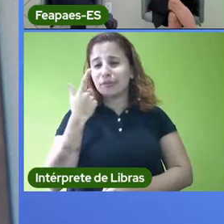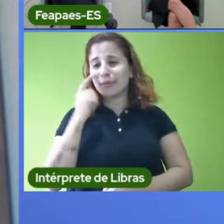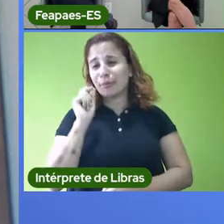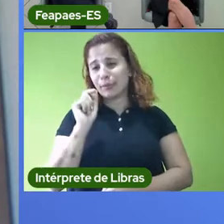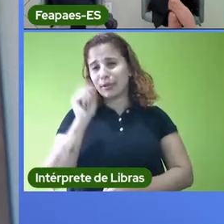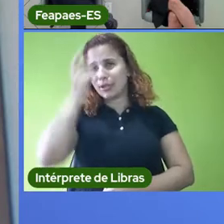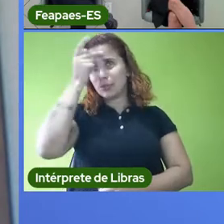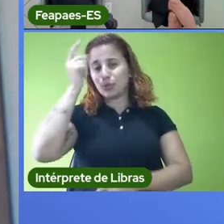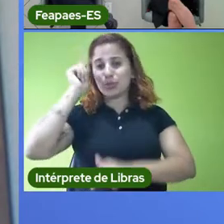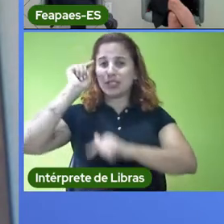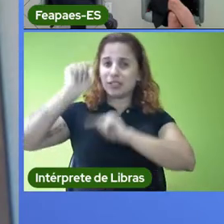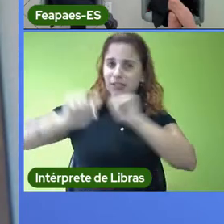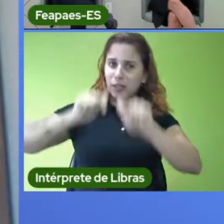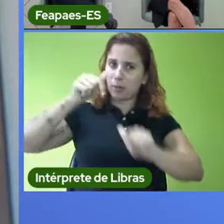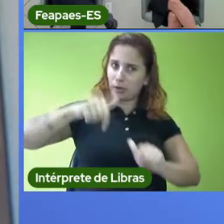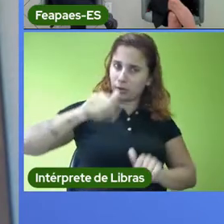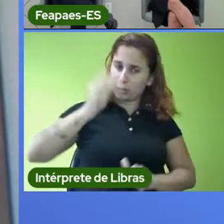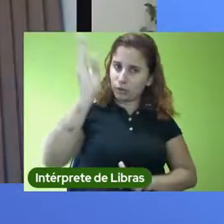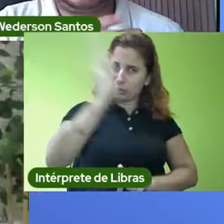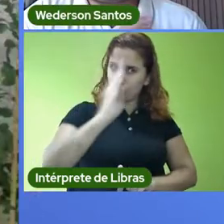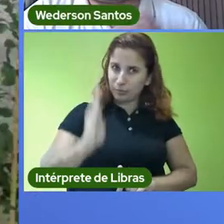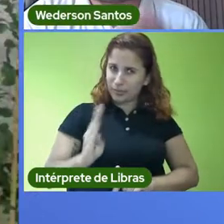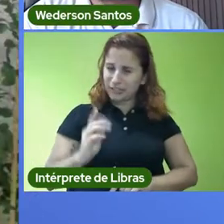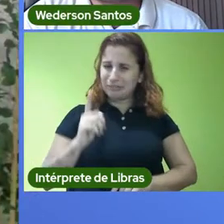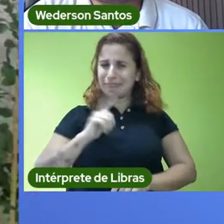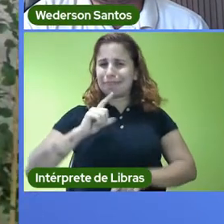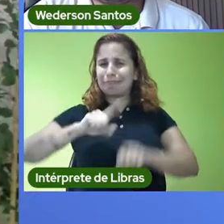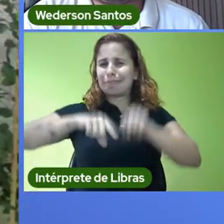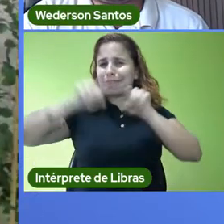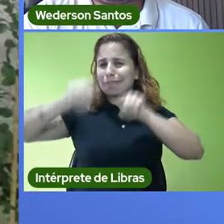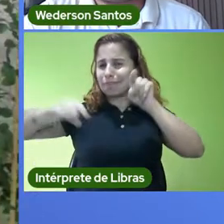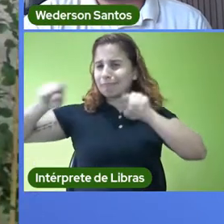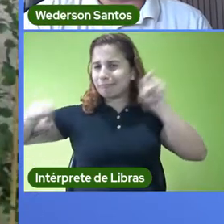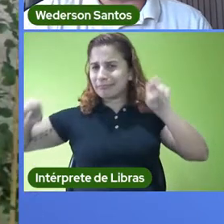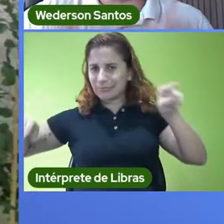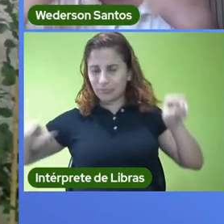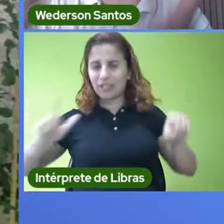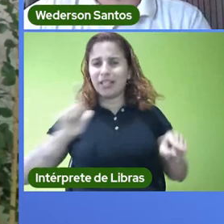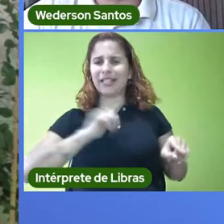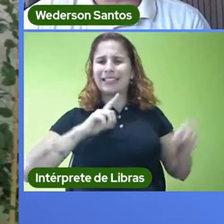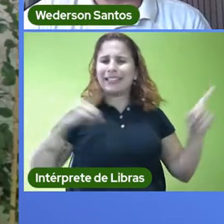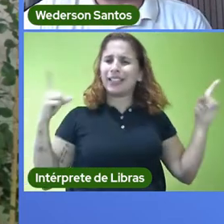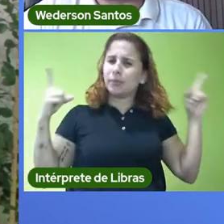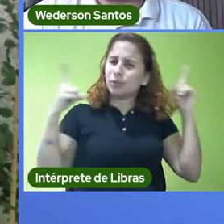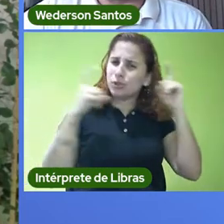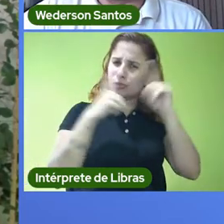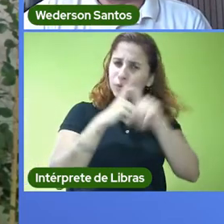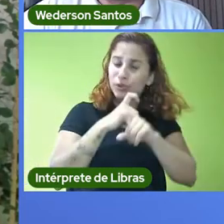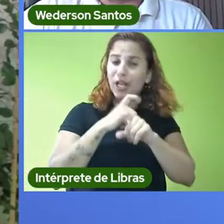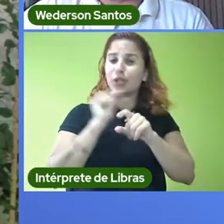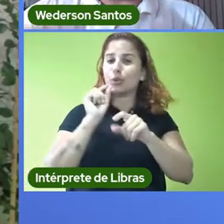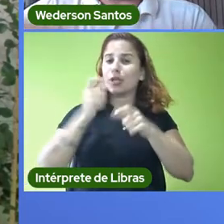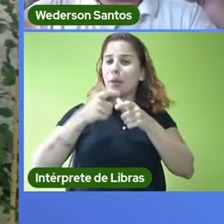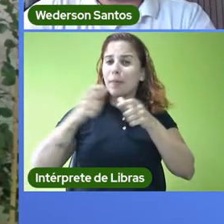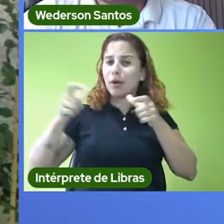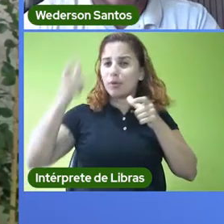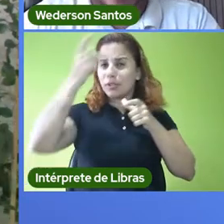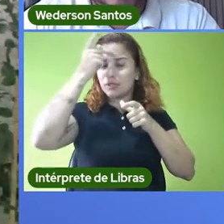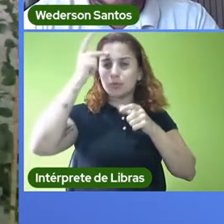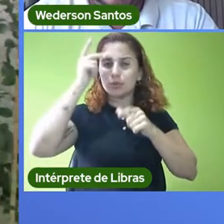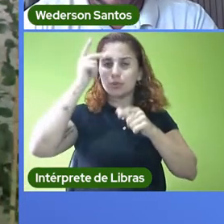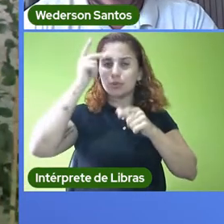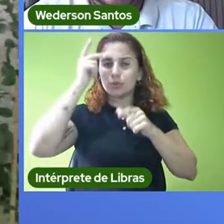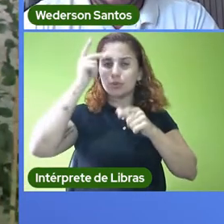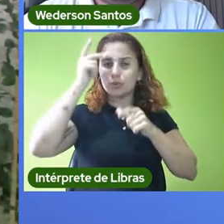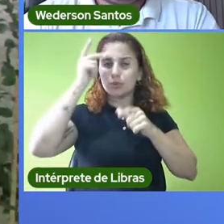brasileiro, a quantidade, né, a dificuldade que nós temos de ter uma maioria da população trabalhadora no mercado